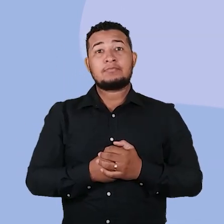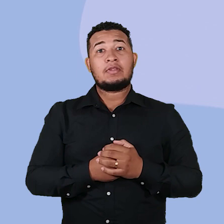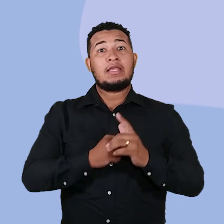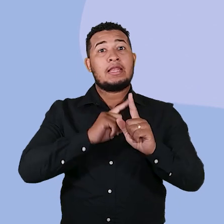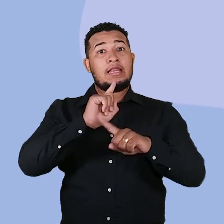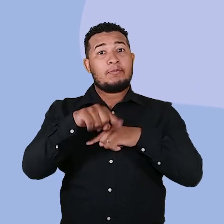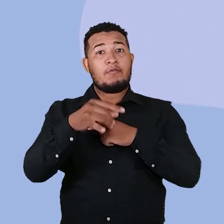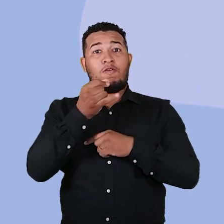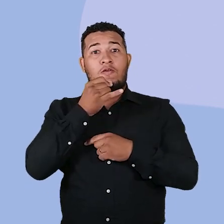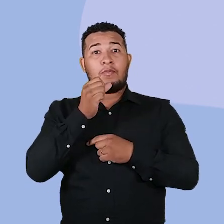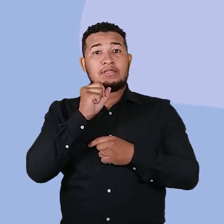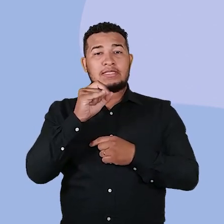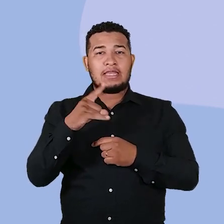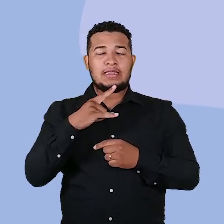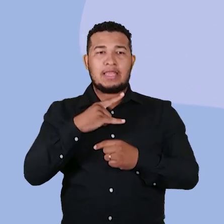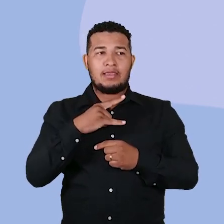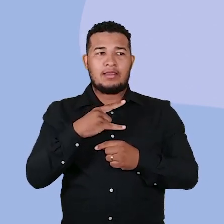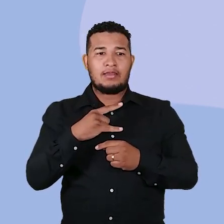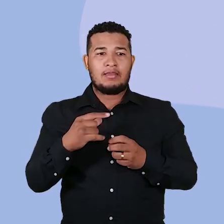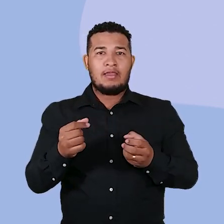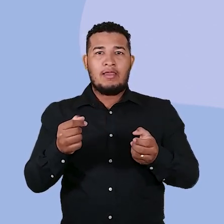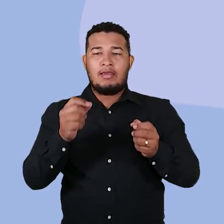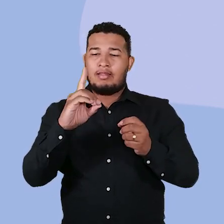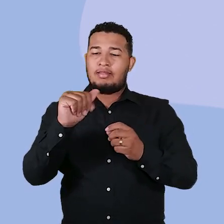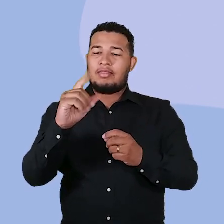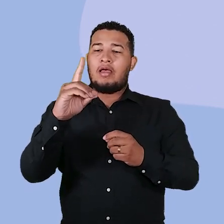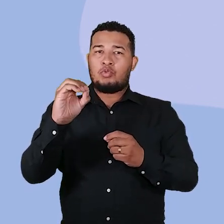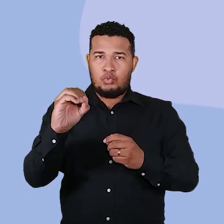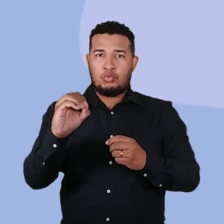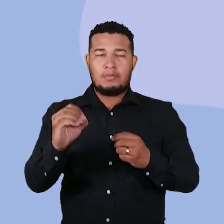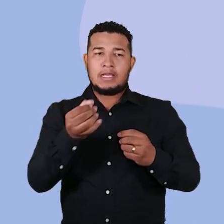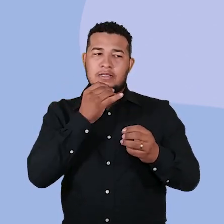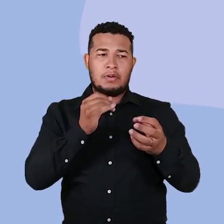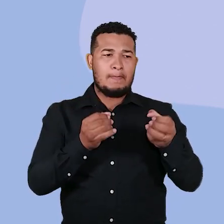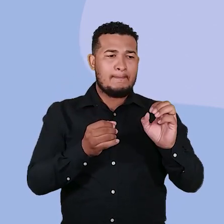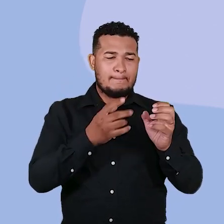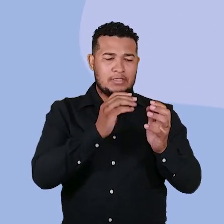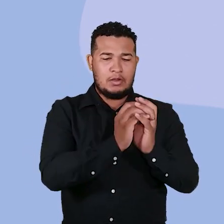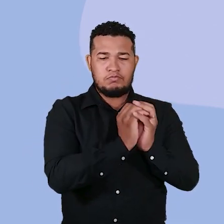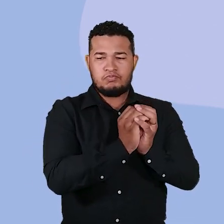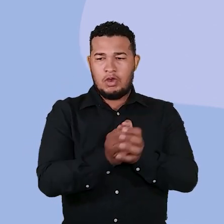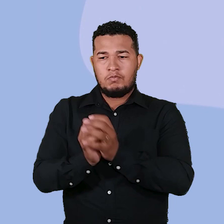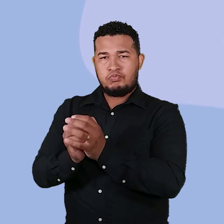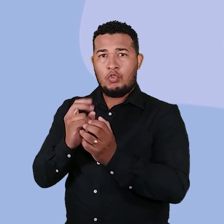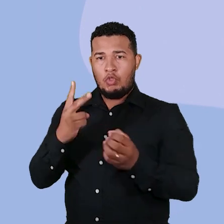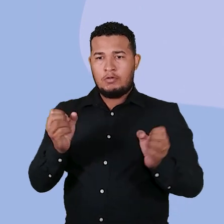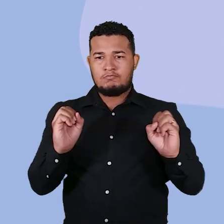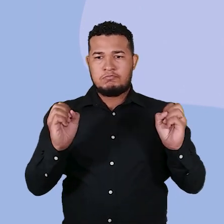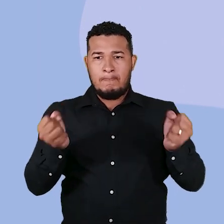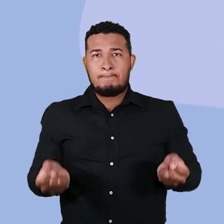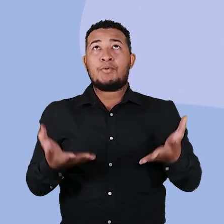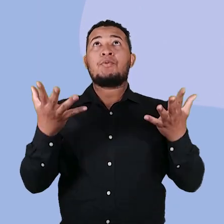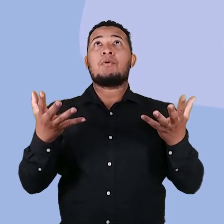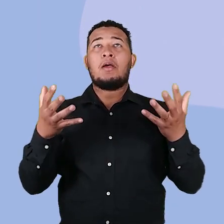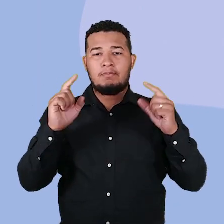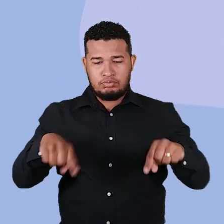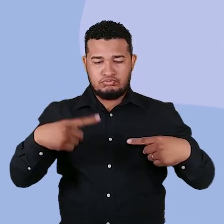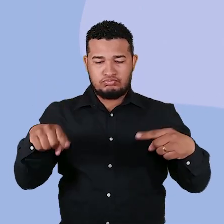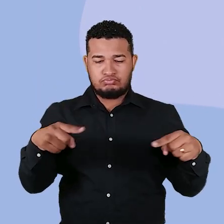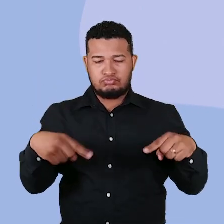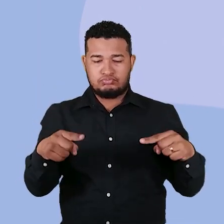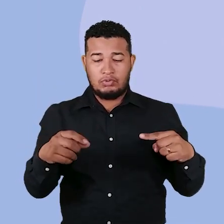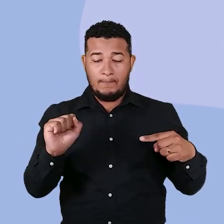bem ao lançar dois dados roupa agora são dois em como ficaria o espaço amostral em